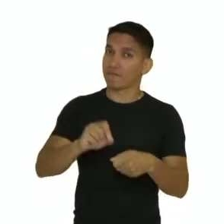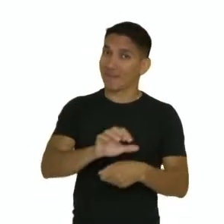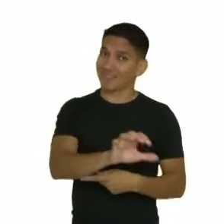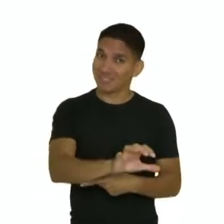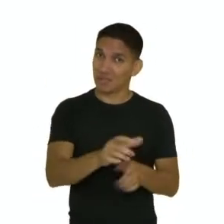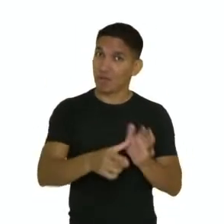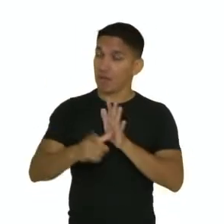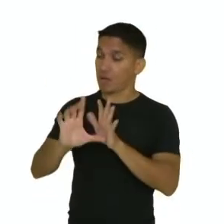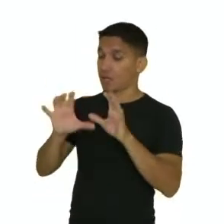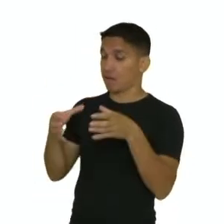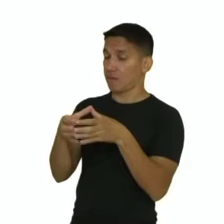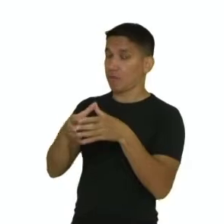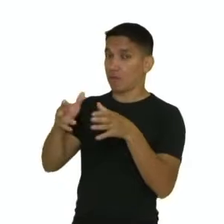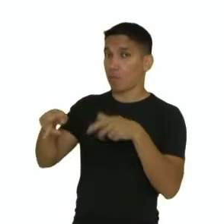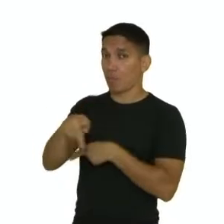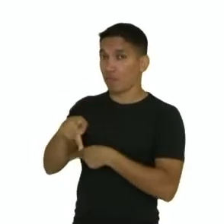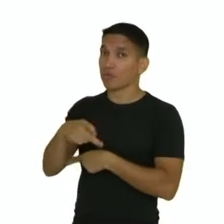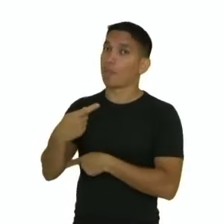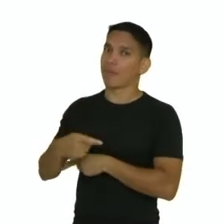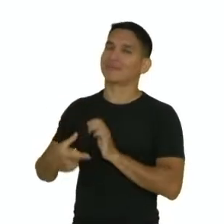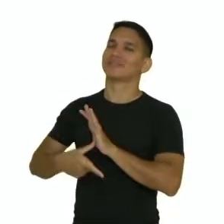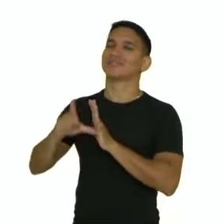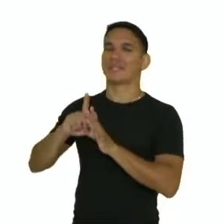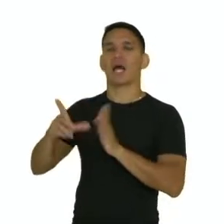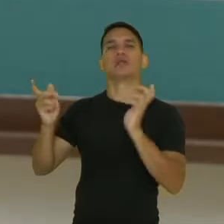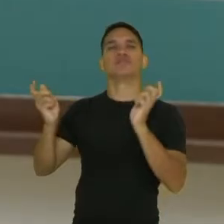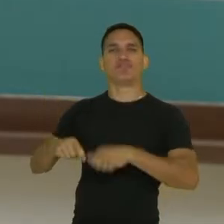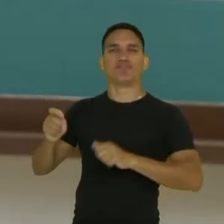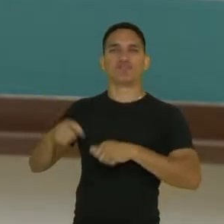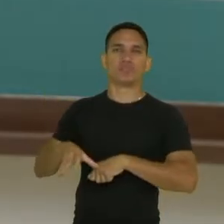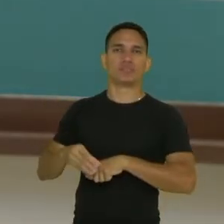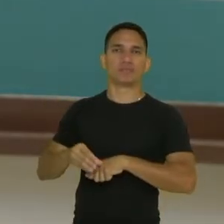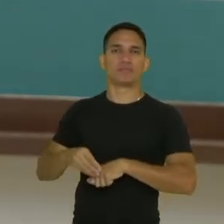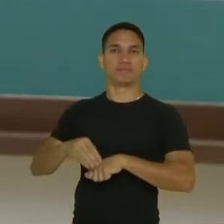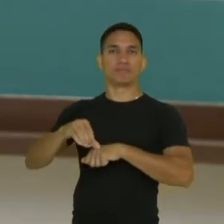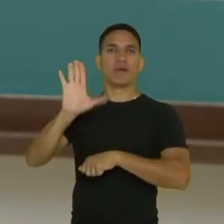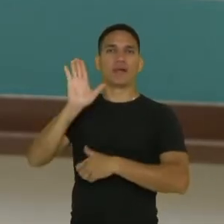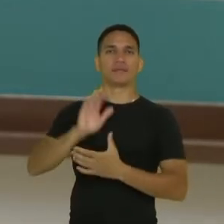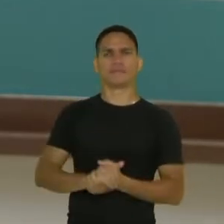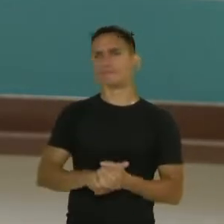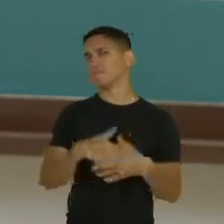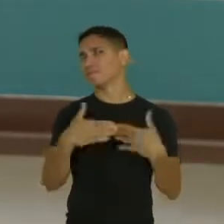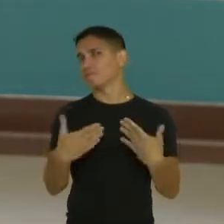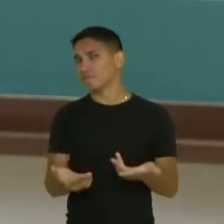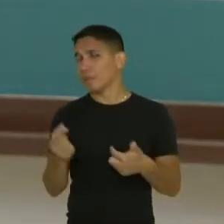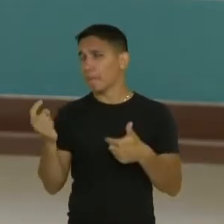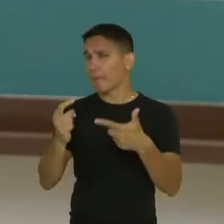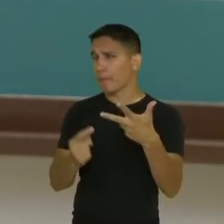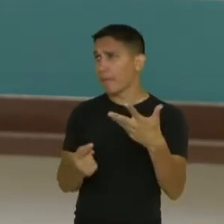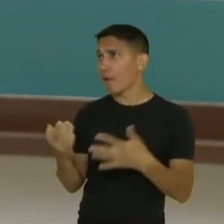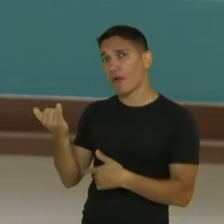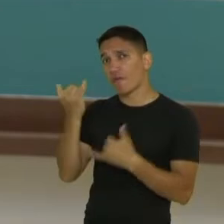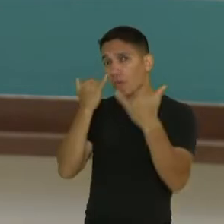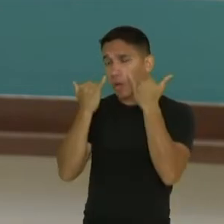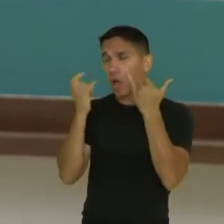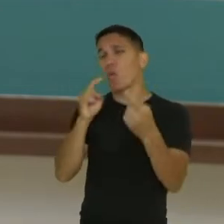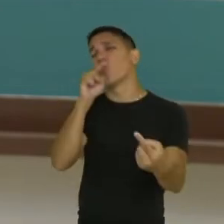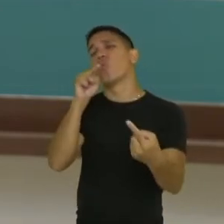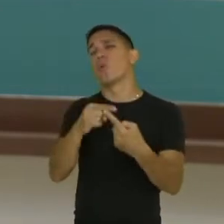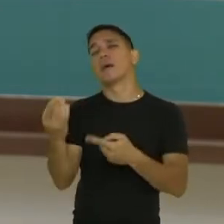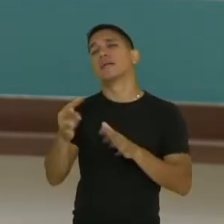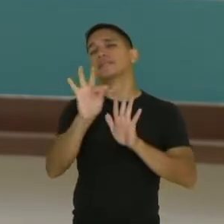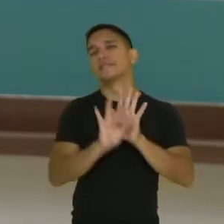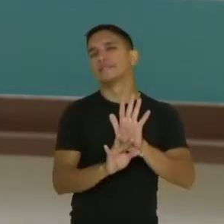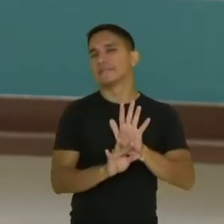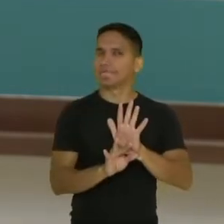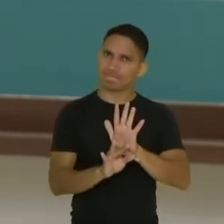certo, a categoria precisa se capacitar. E aí, pessoal, tendo em vista essas informações, qual é o objetivo desse